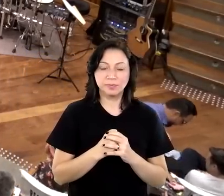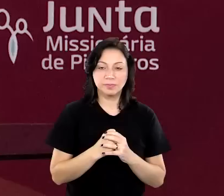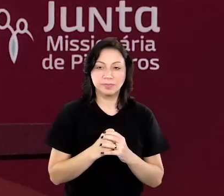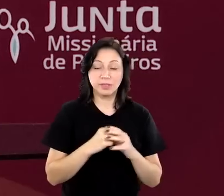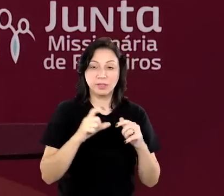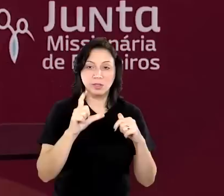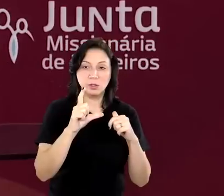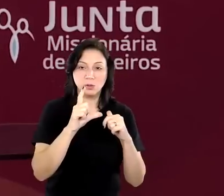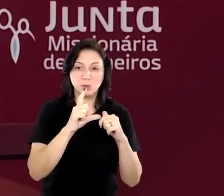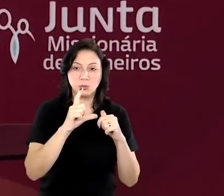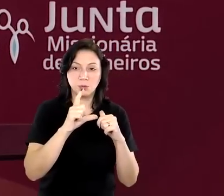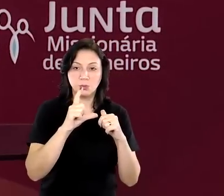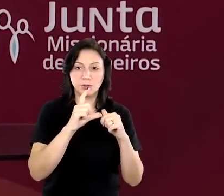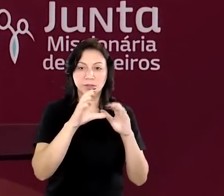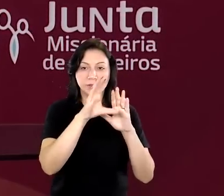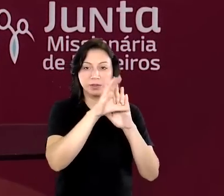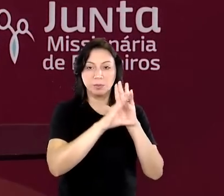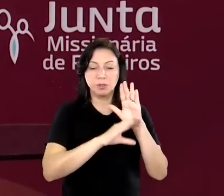Lucas, capítulo 1,